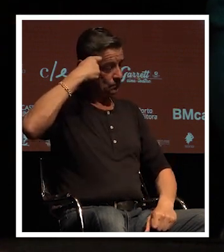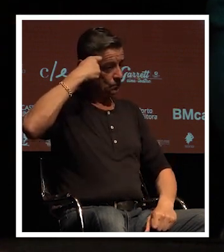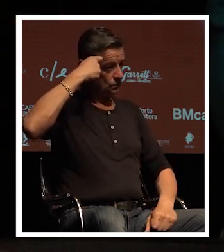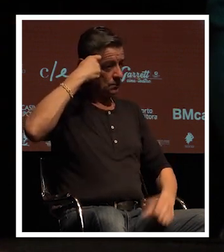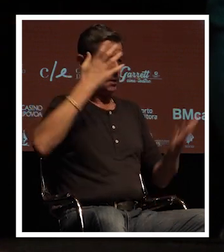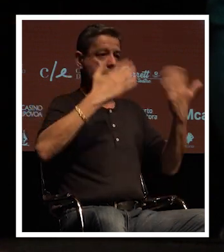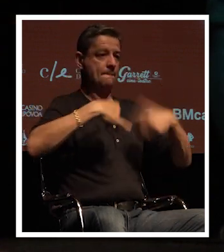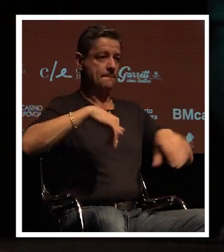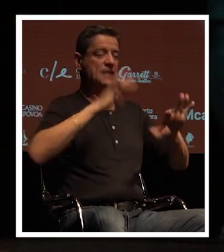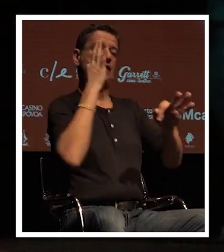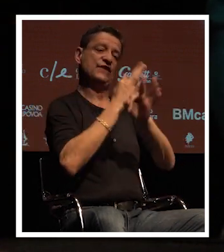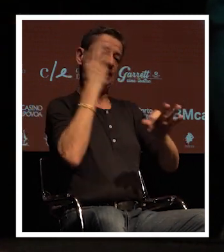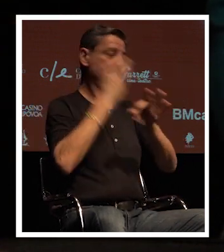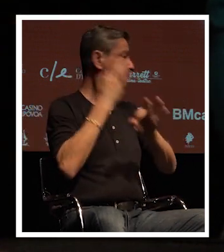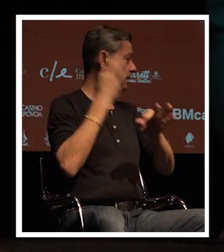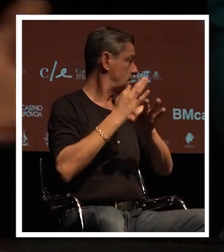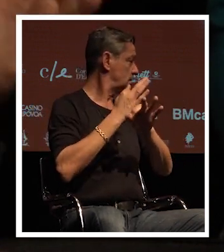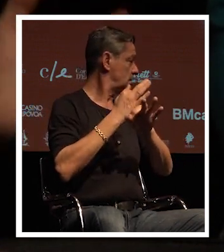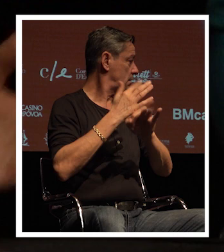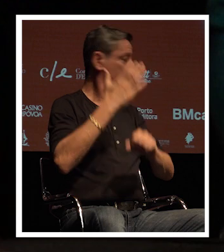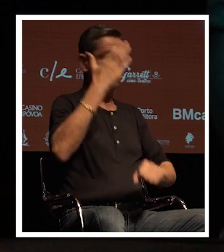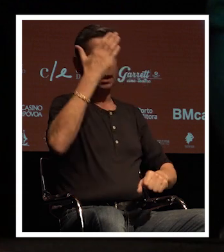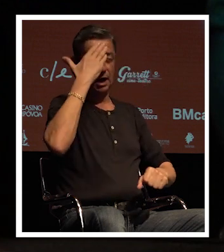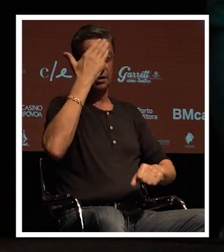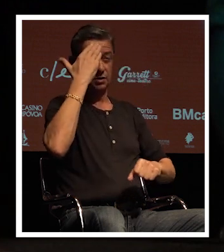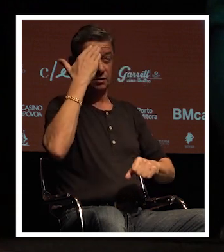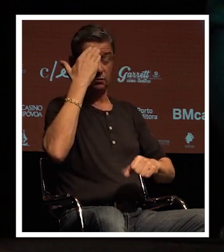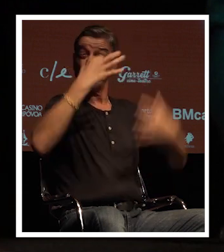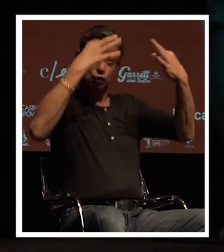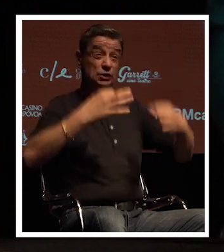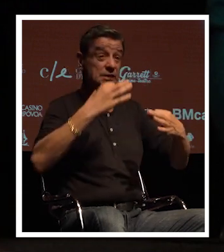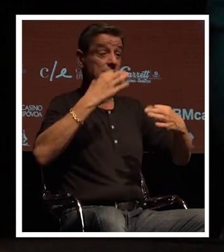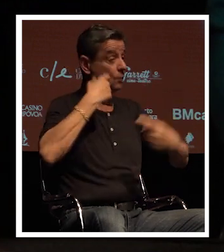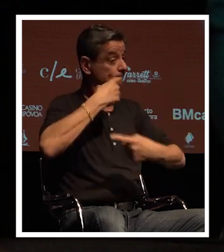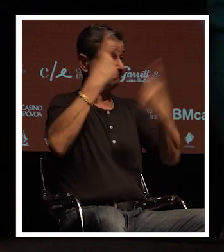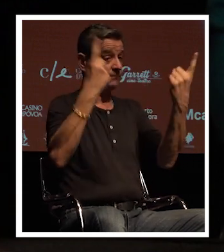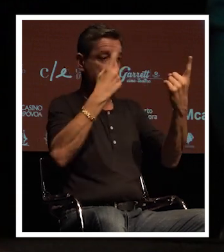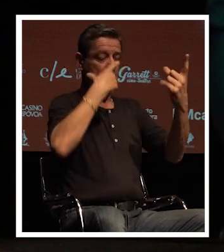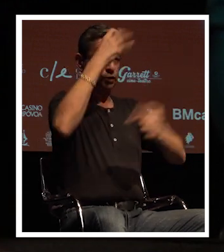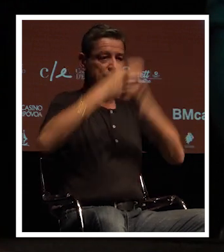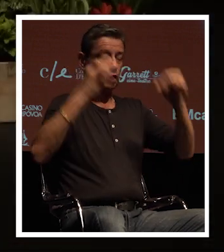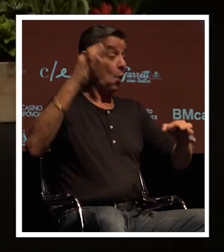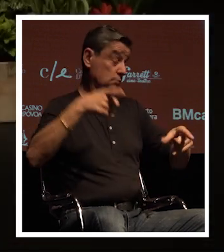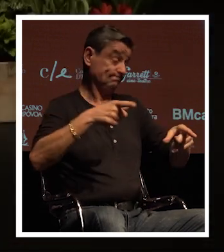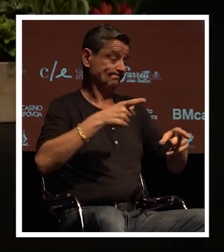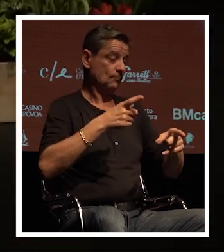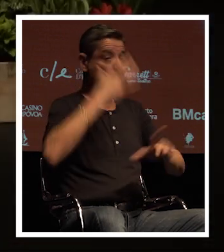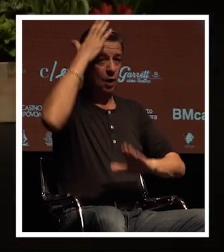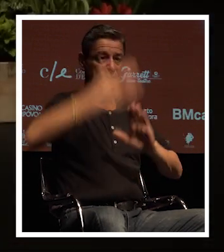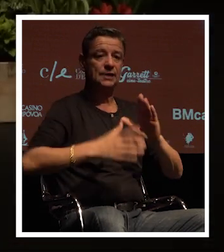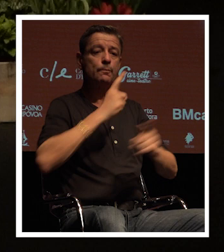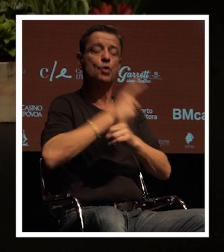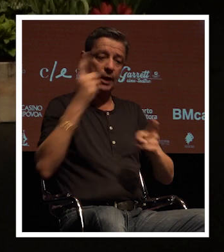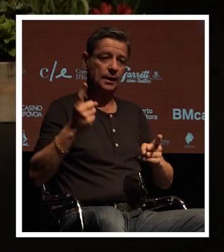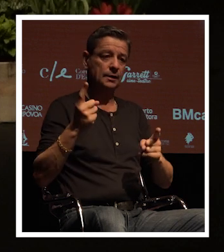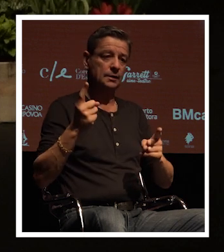não não toco nos festivais eh o que eu acho que é uma injustiça para com o público e e e basta pensarmos porque é que isto acontece não é e